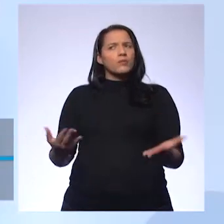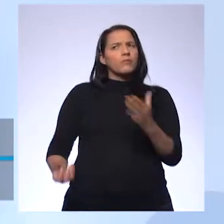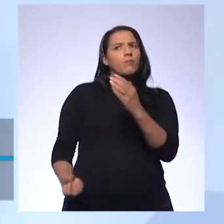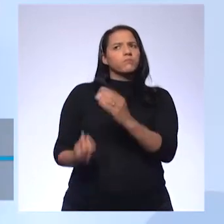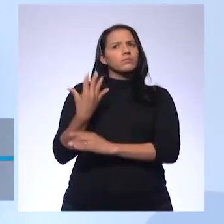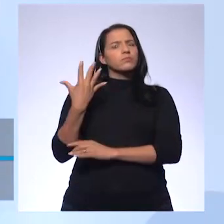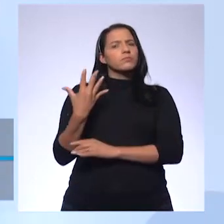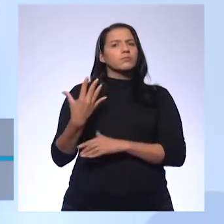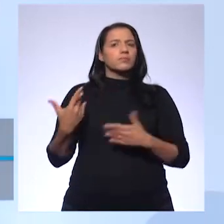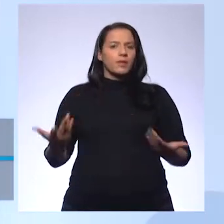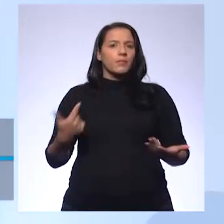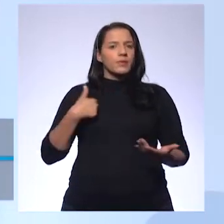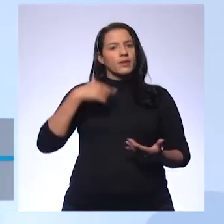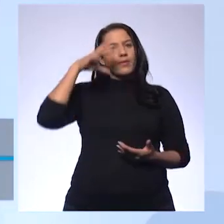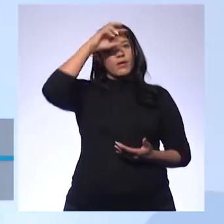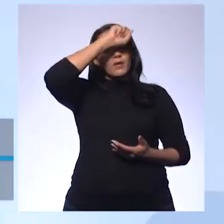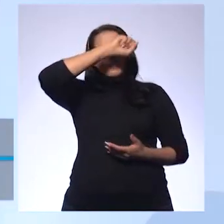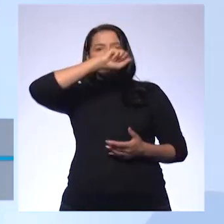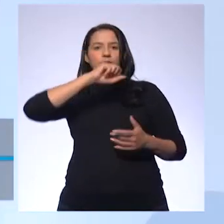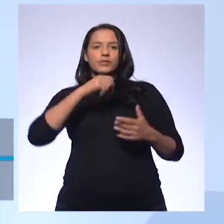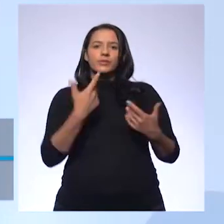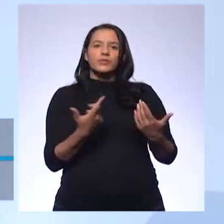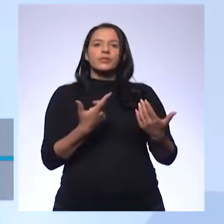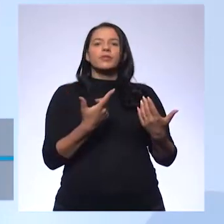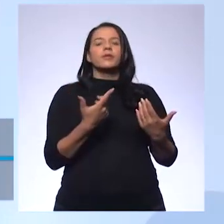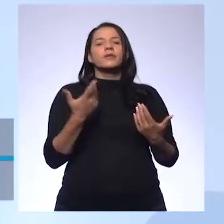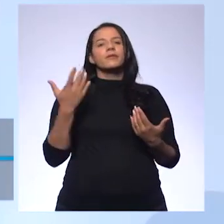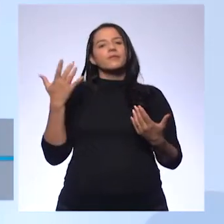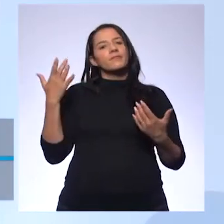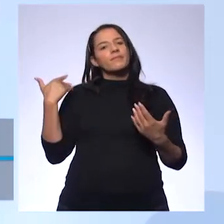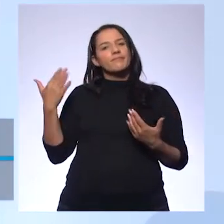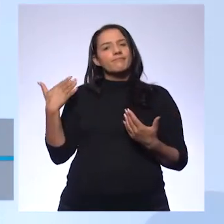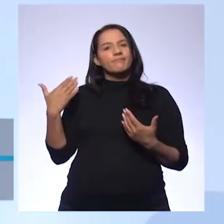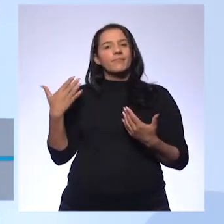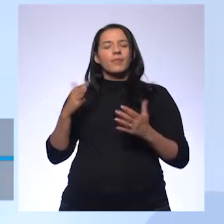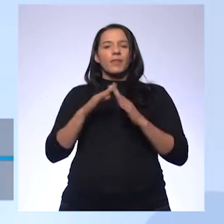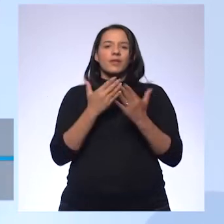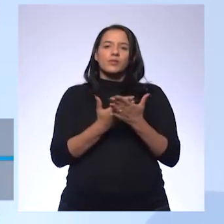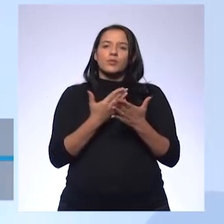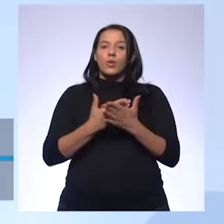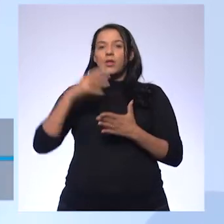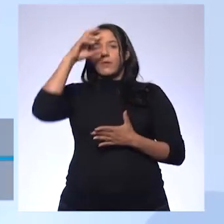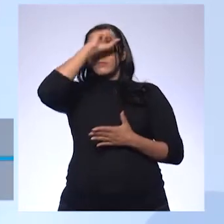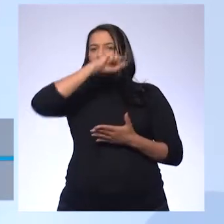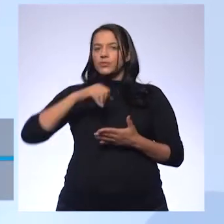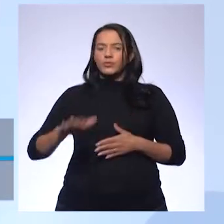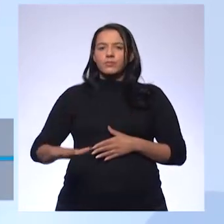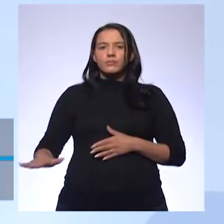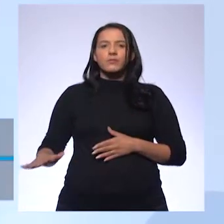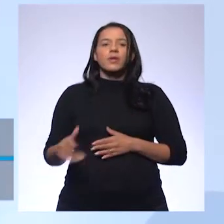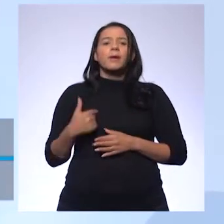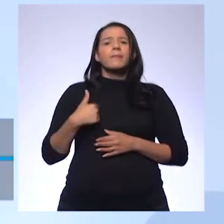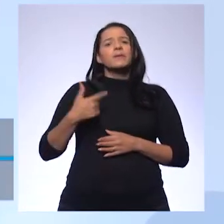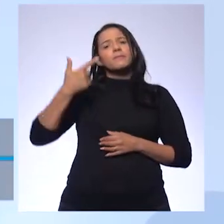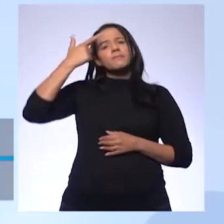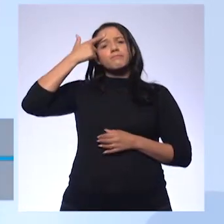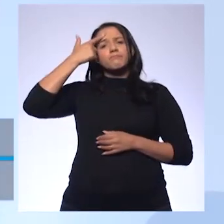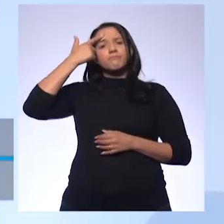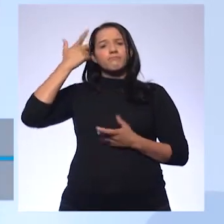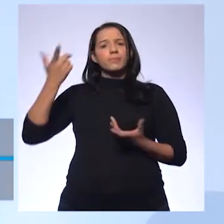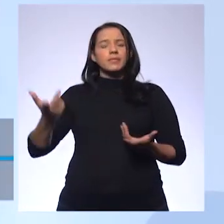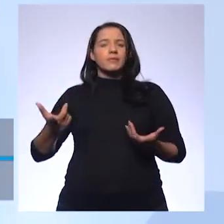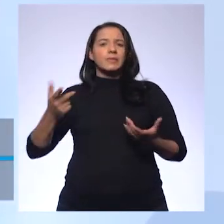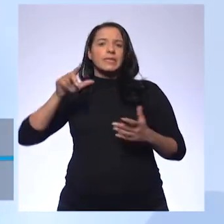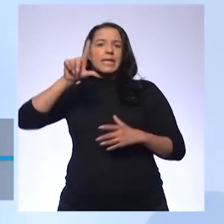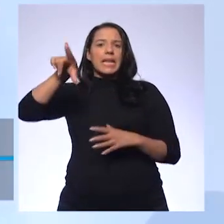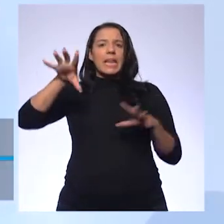xadrez adulta, né? Normalmente, nas escolas, os alunos aprendem bem cedo. E eu sempre achei que o xadrez era um jogo